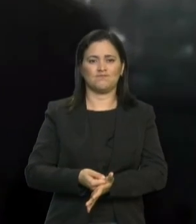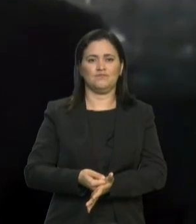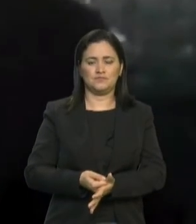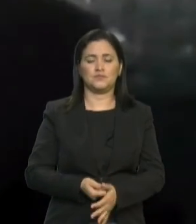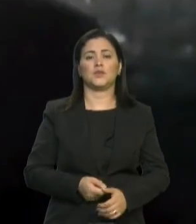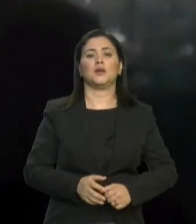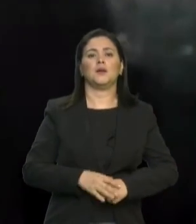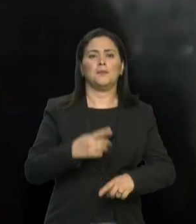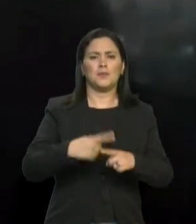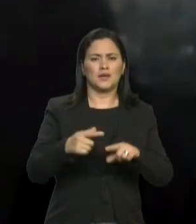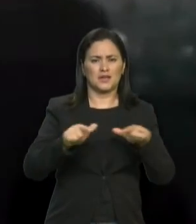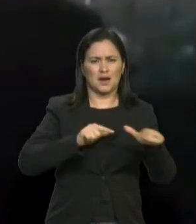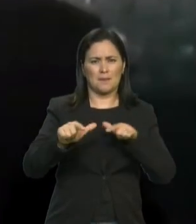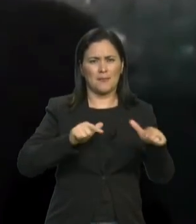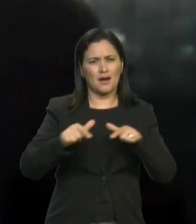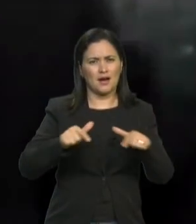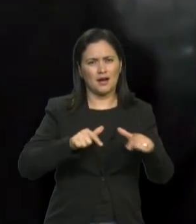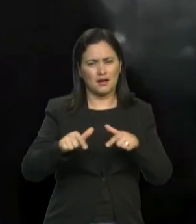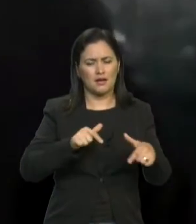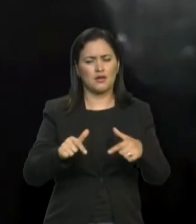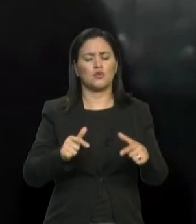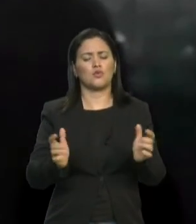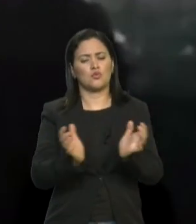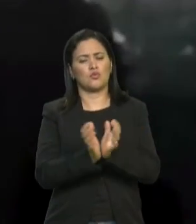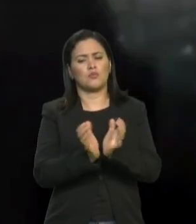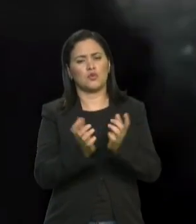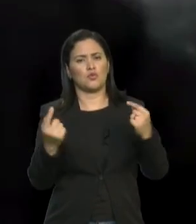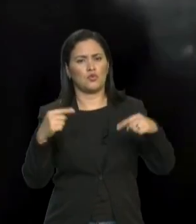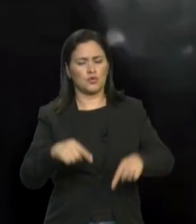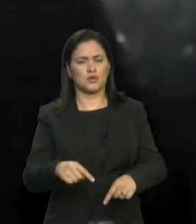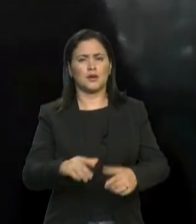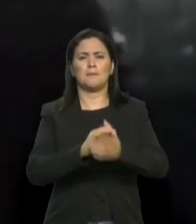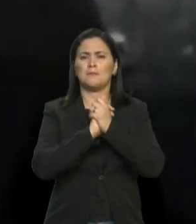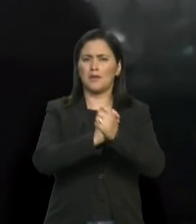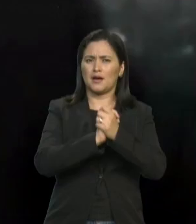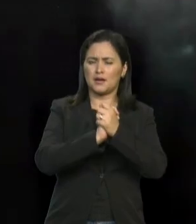trabalho incansável da oposição. Parabéns, deputado Hélio.